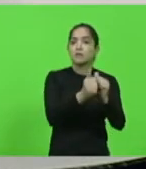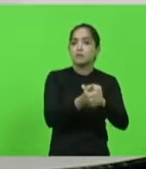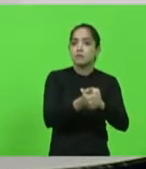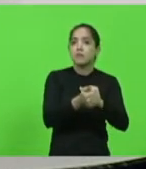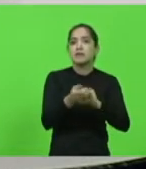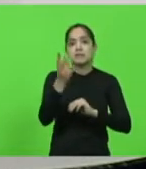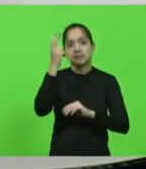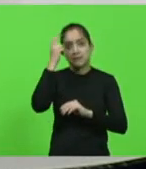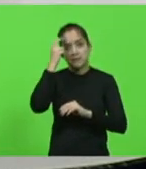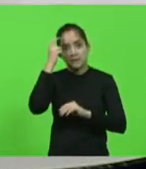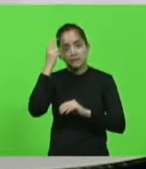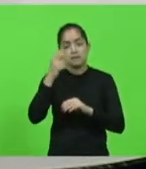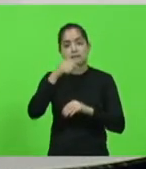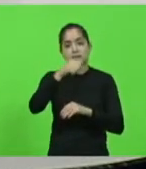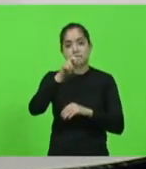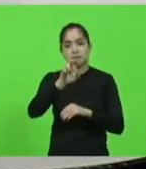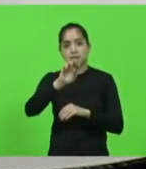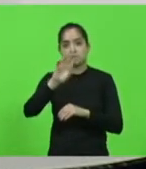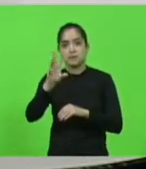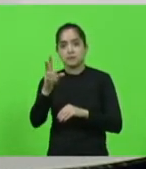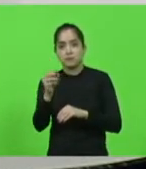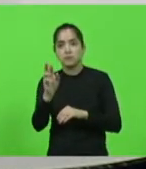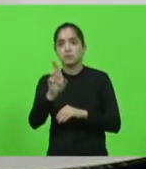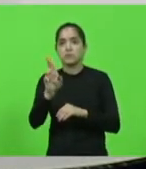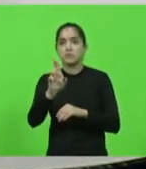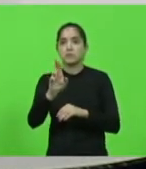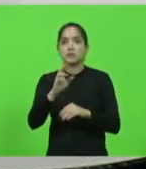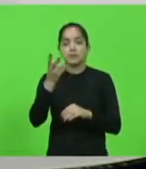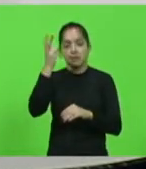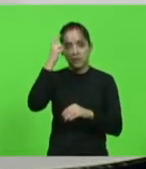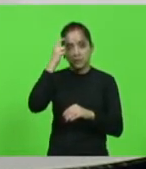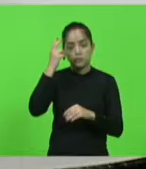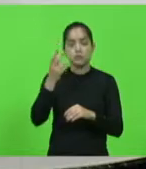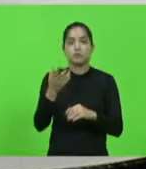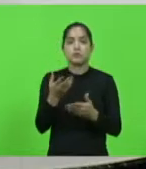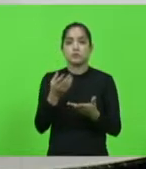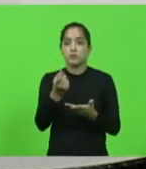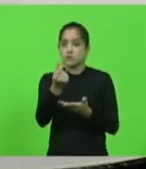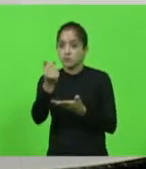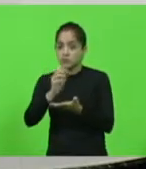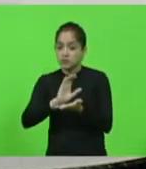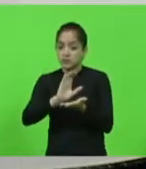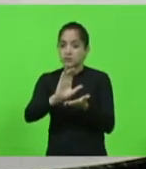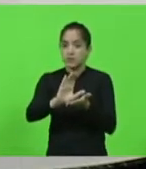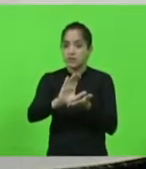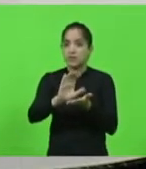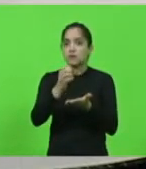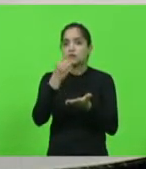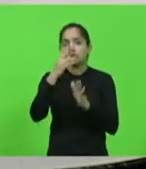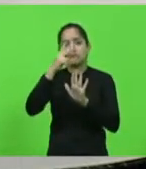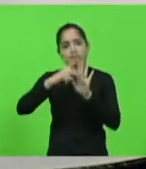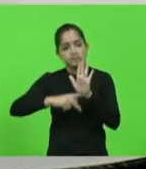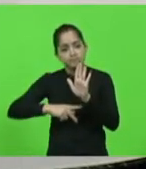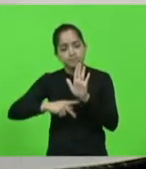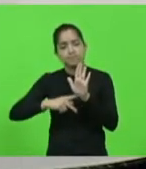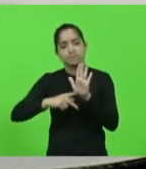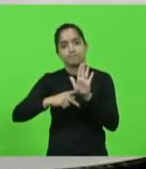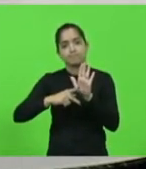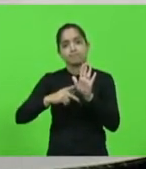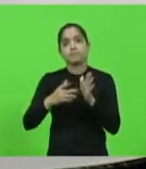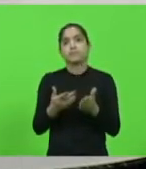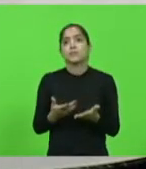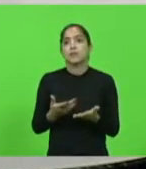cultura. É um dinheiro muito precioso que vai estar à disposição da população para financiamento de bons projetos.